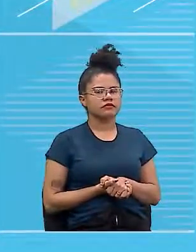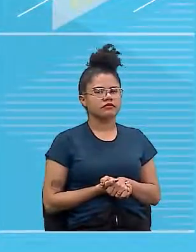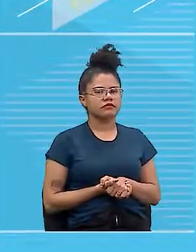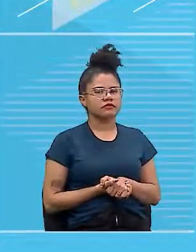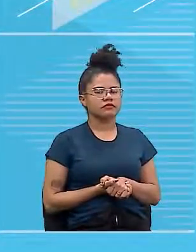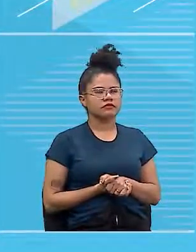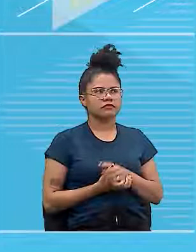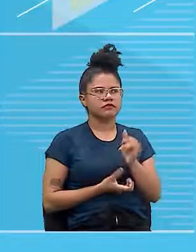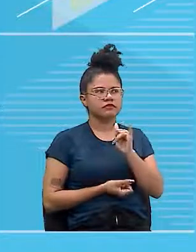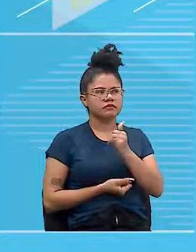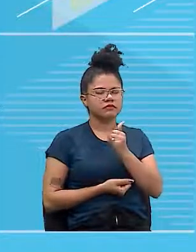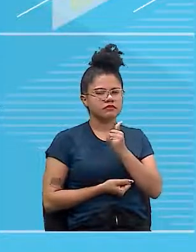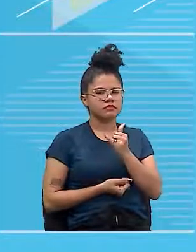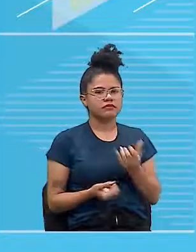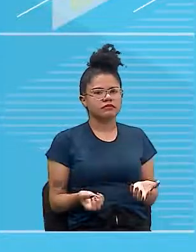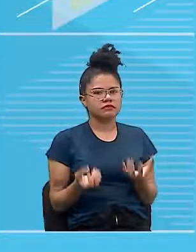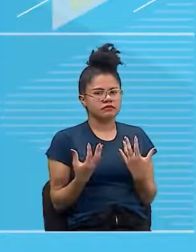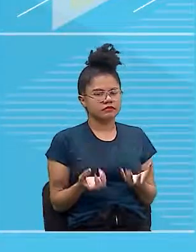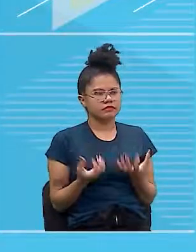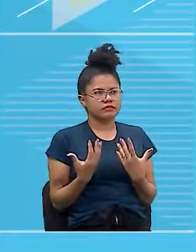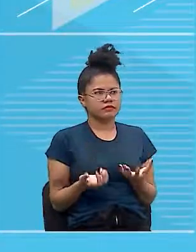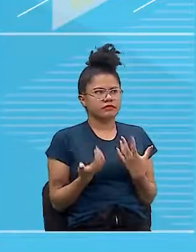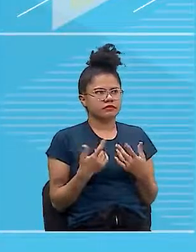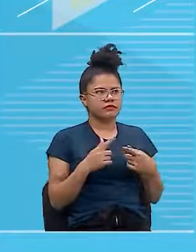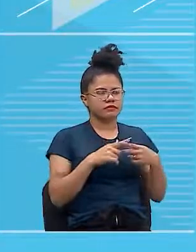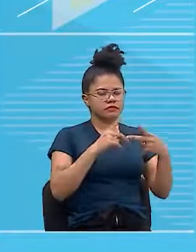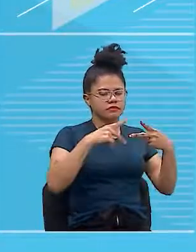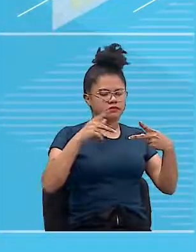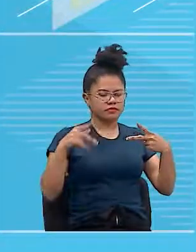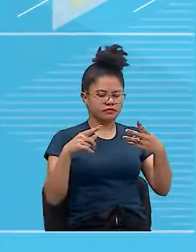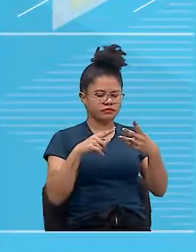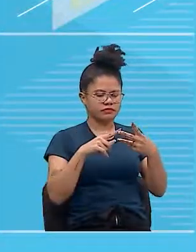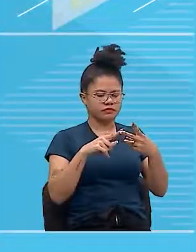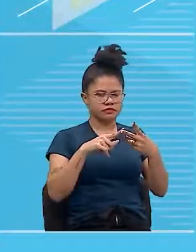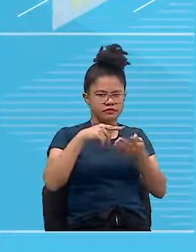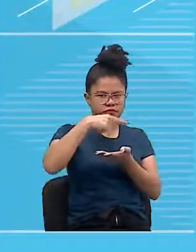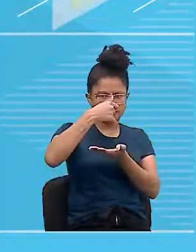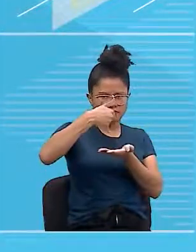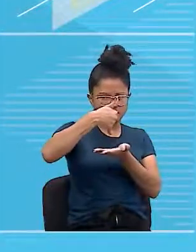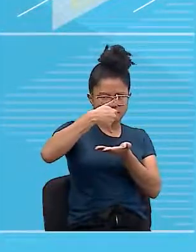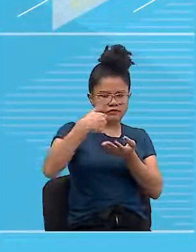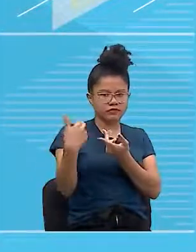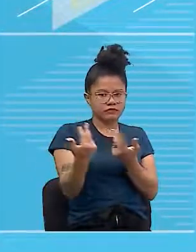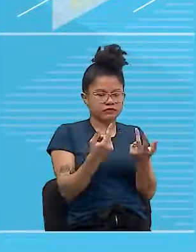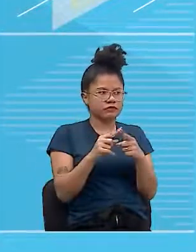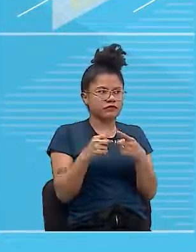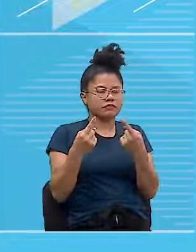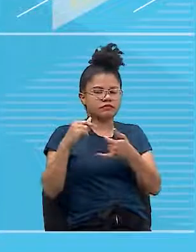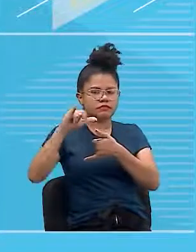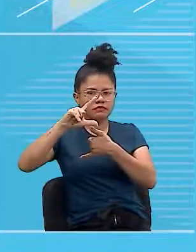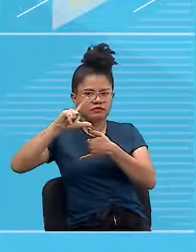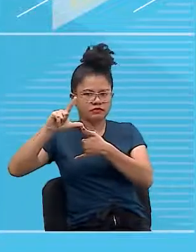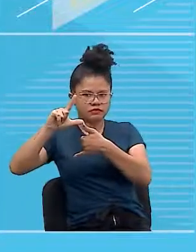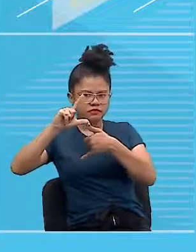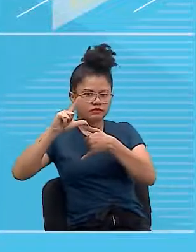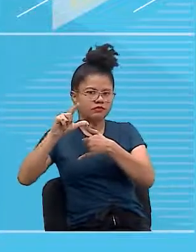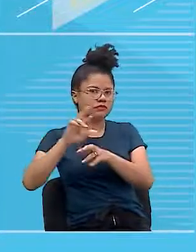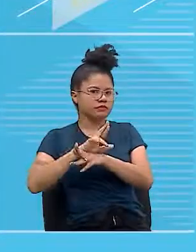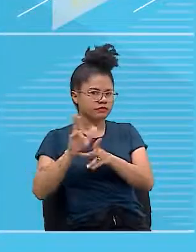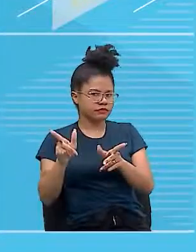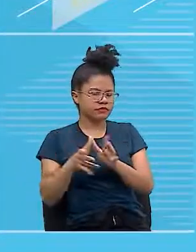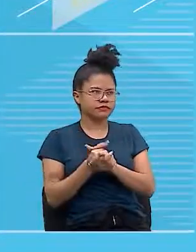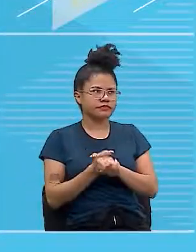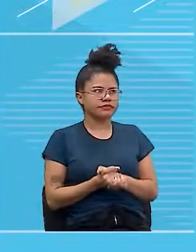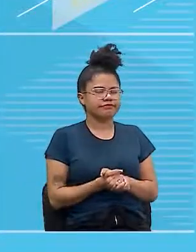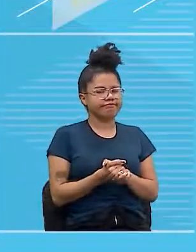a energia de combustão tanto para proteína carboidrato é a mesma só que para lipídio é diferente